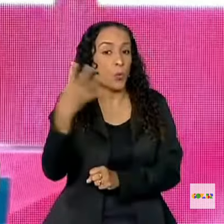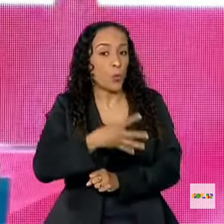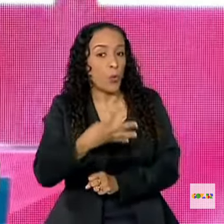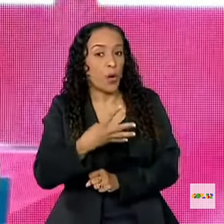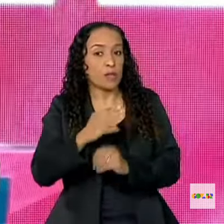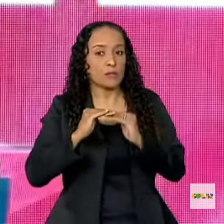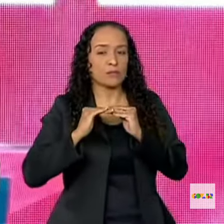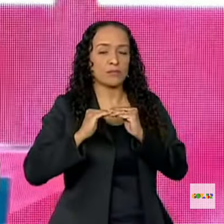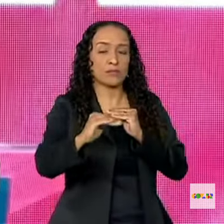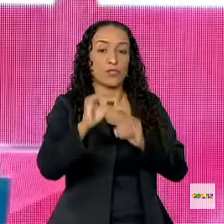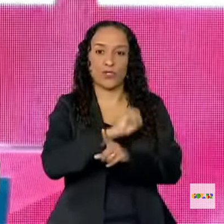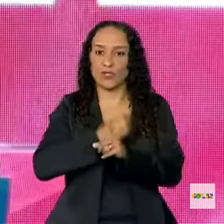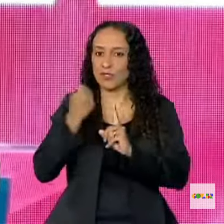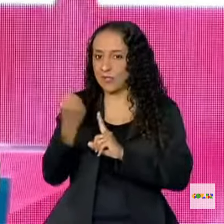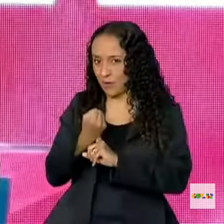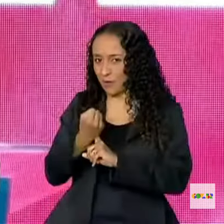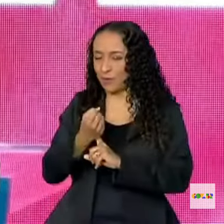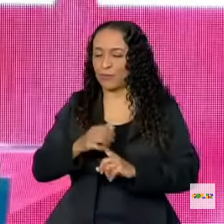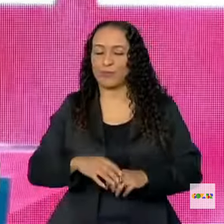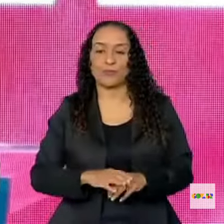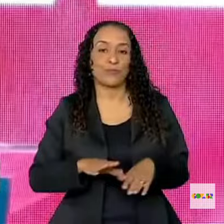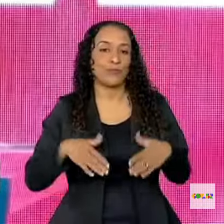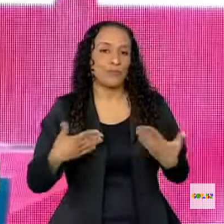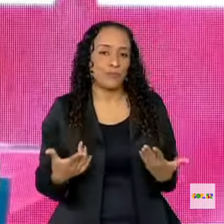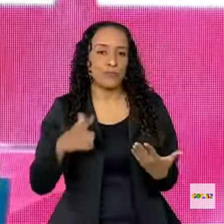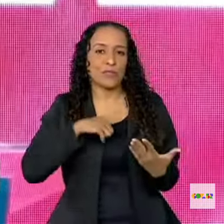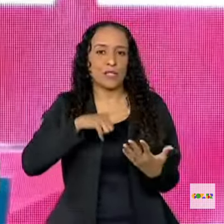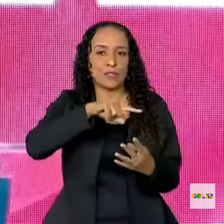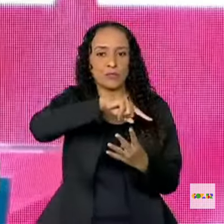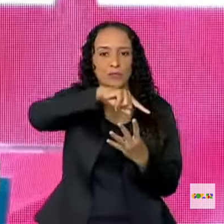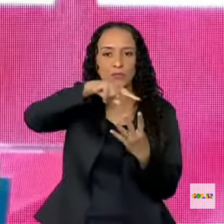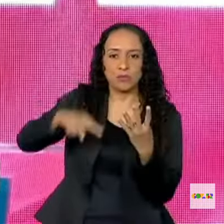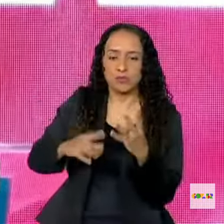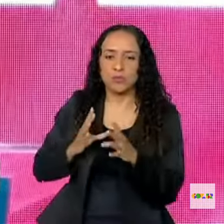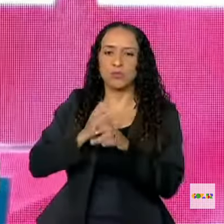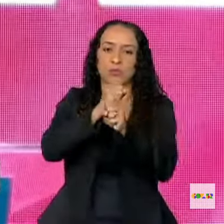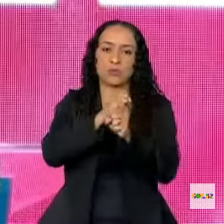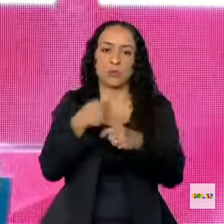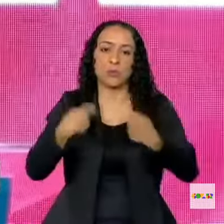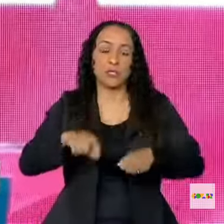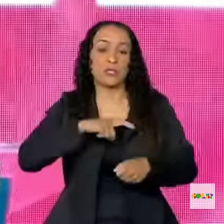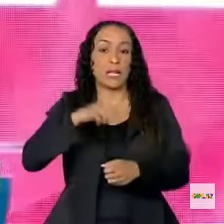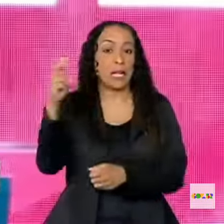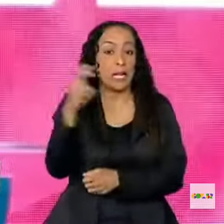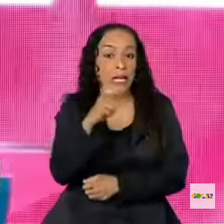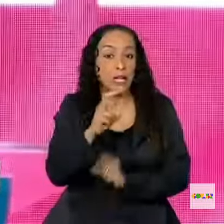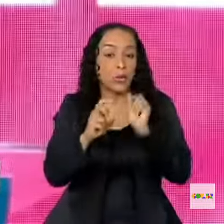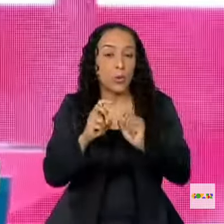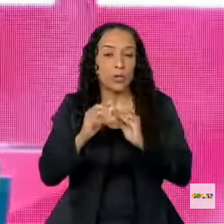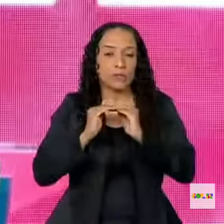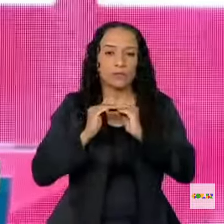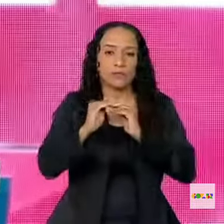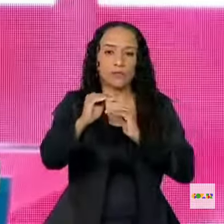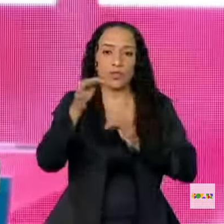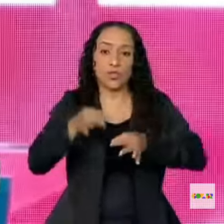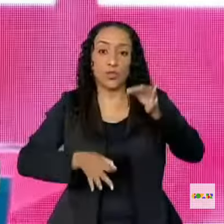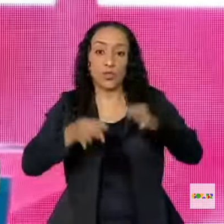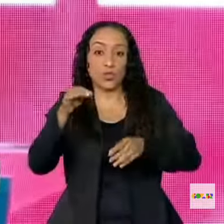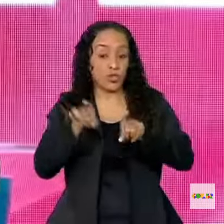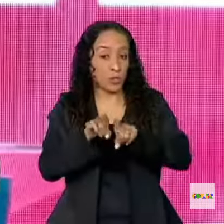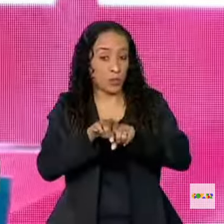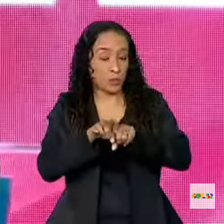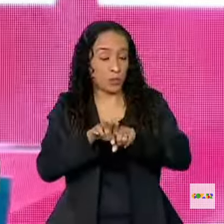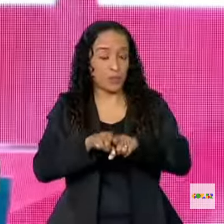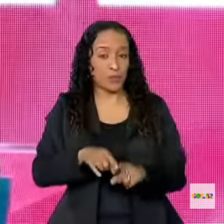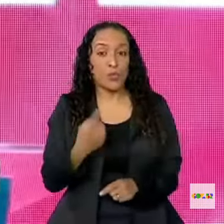estabilidade social e para ter todas essas quatro coisas ela fis ter uma quinta que era estabilidade jurídica